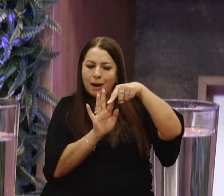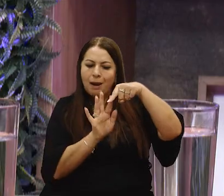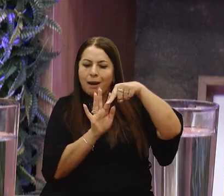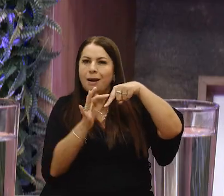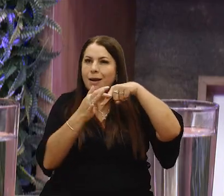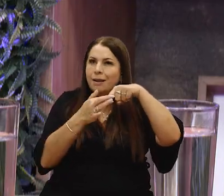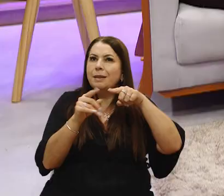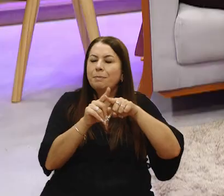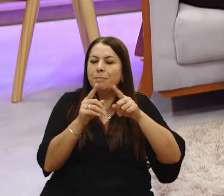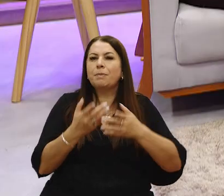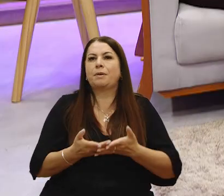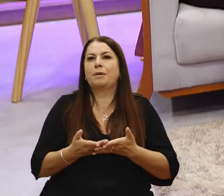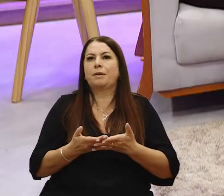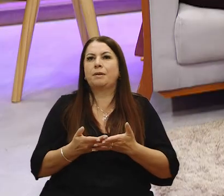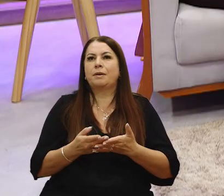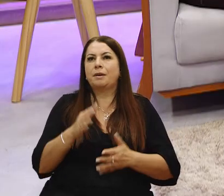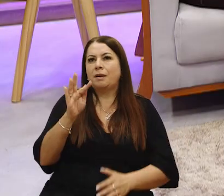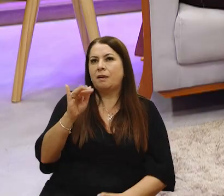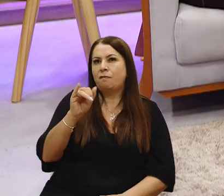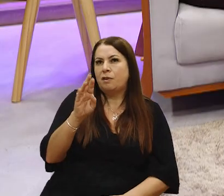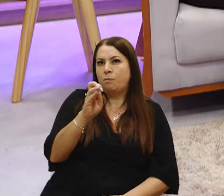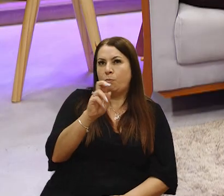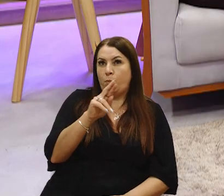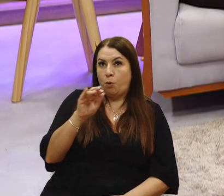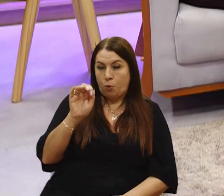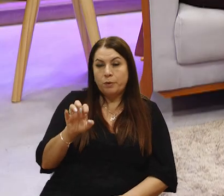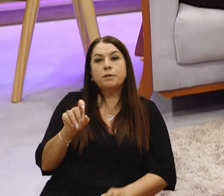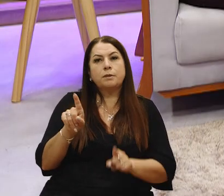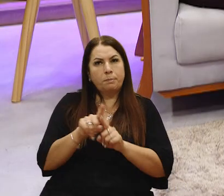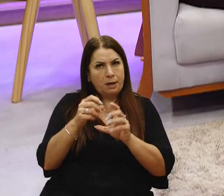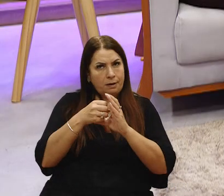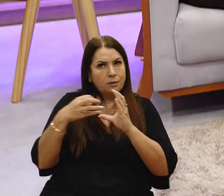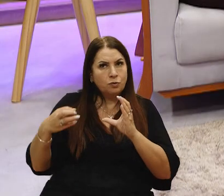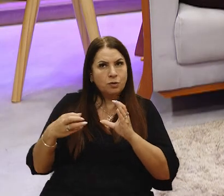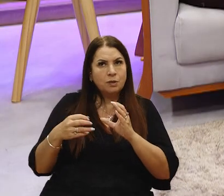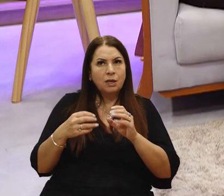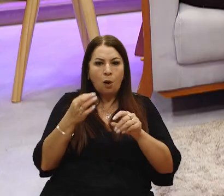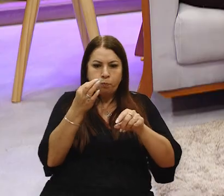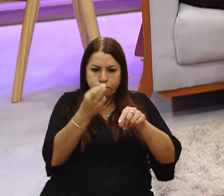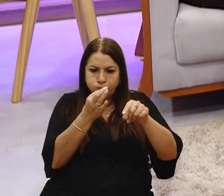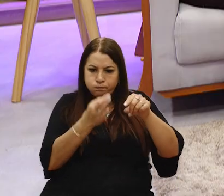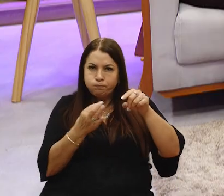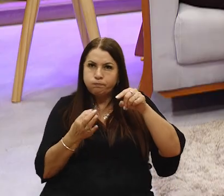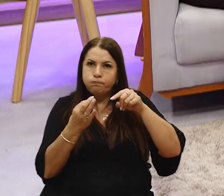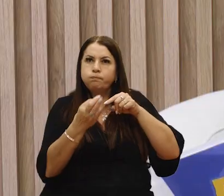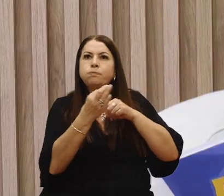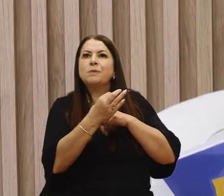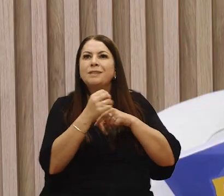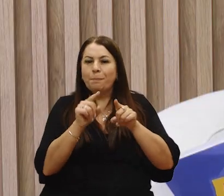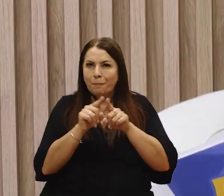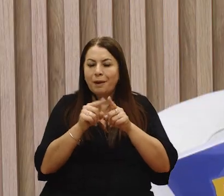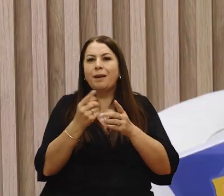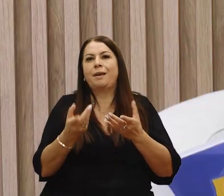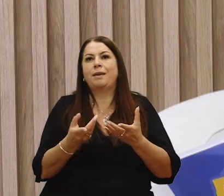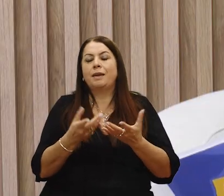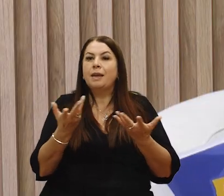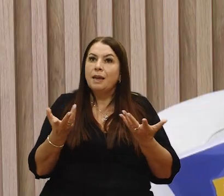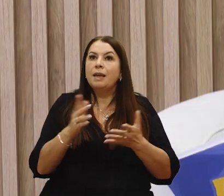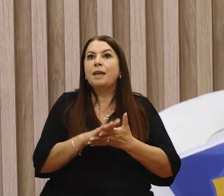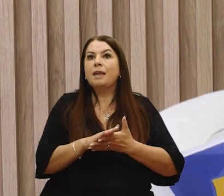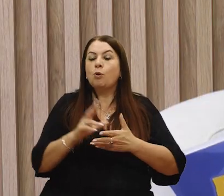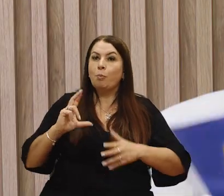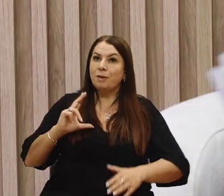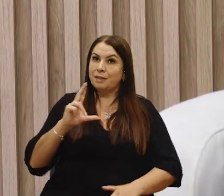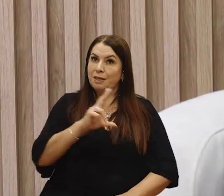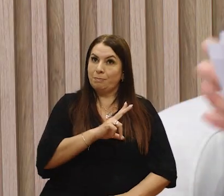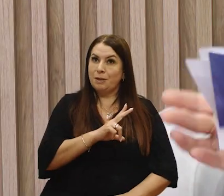exames complementares, que a gente tem, exames de sangue também, né? Cláudia, nessa linha, como é que você descobriu, assim, tinha alguma suspeita